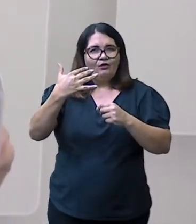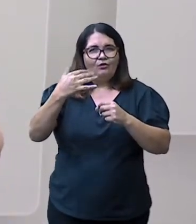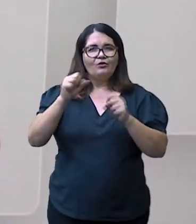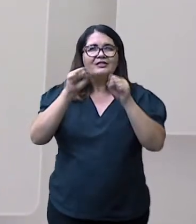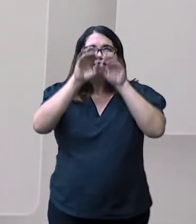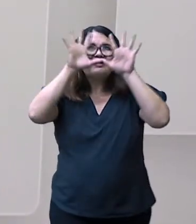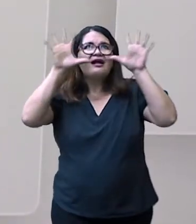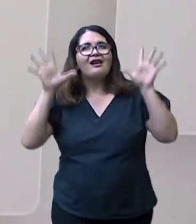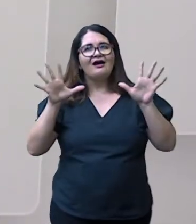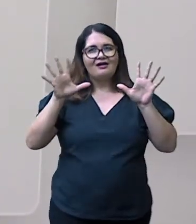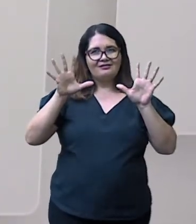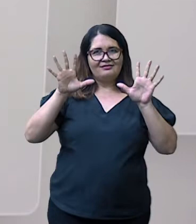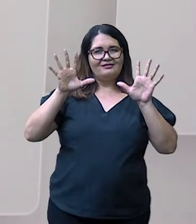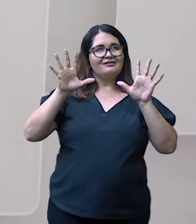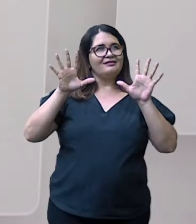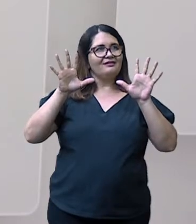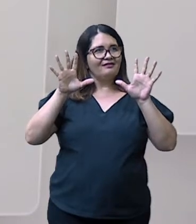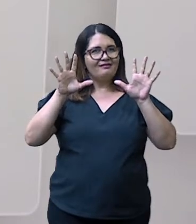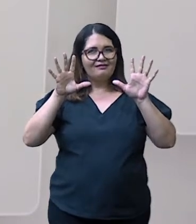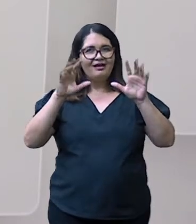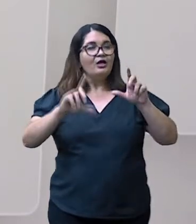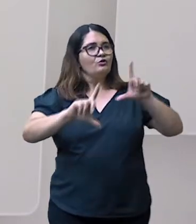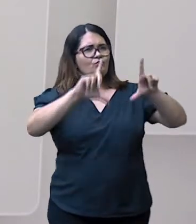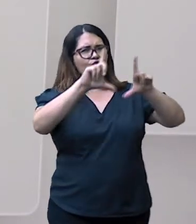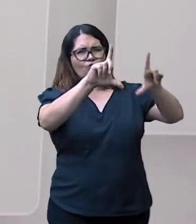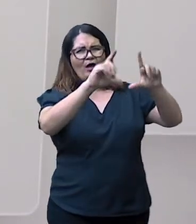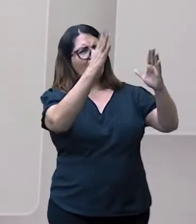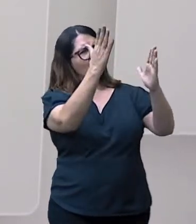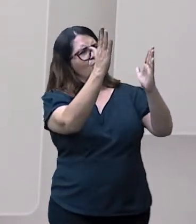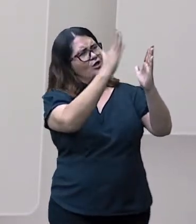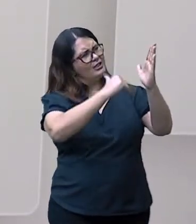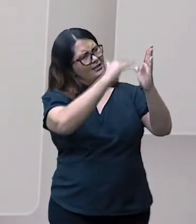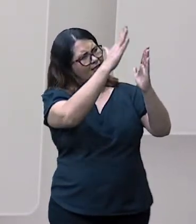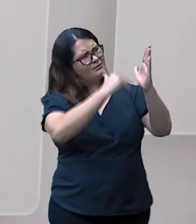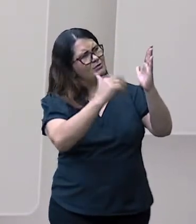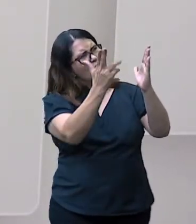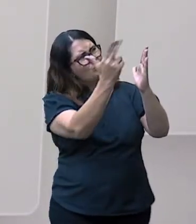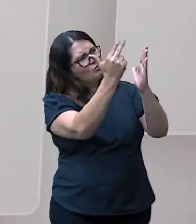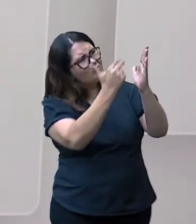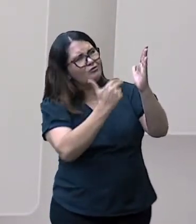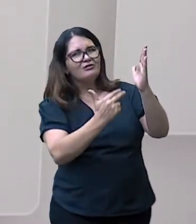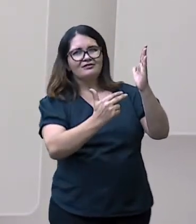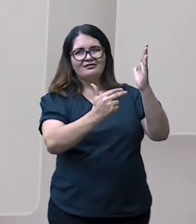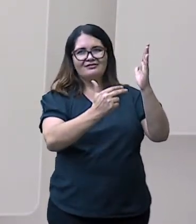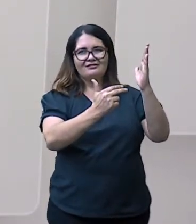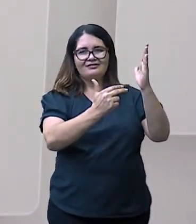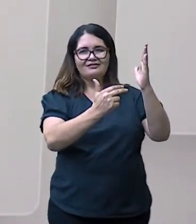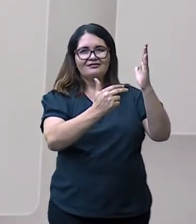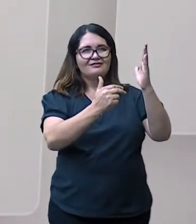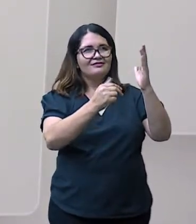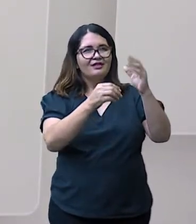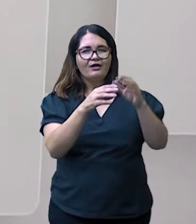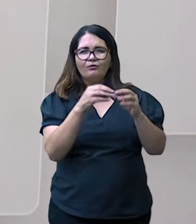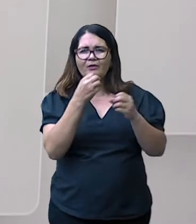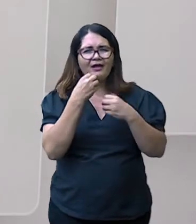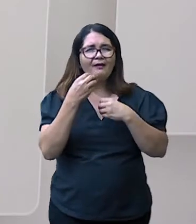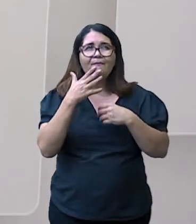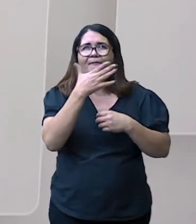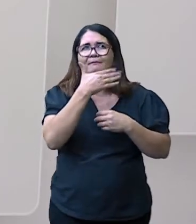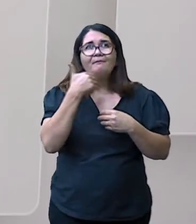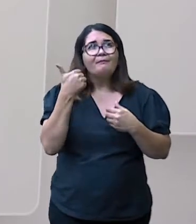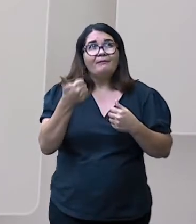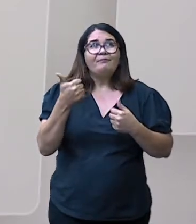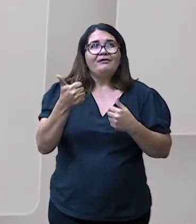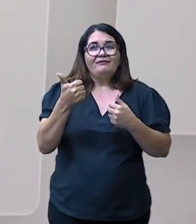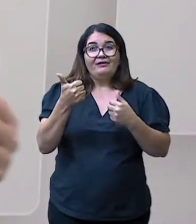tem luz, você vê a luz. É algo assim, totalmente de cair o queixo,